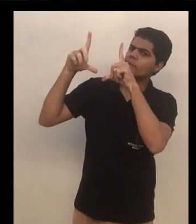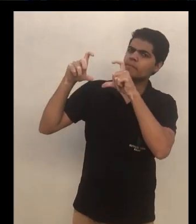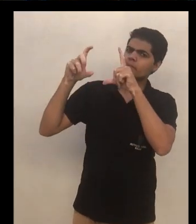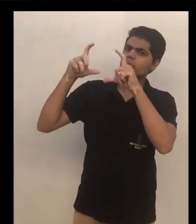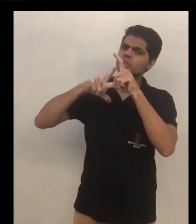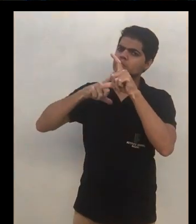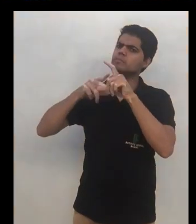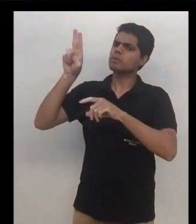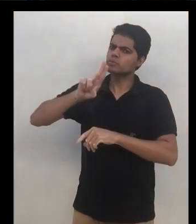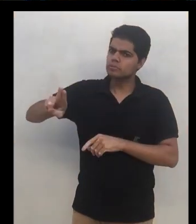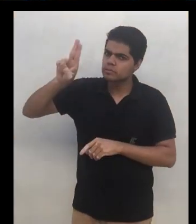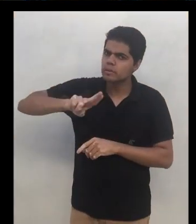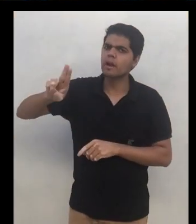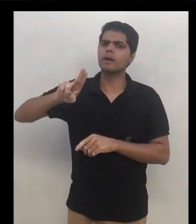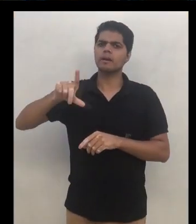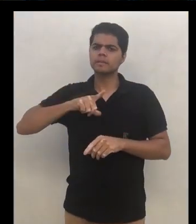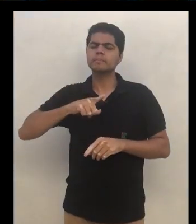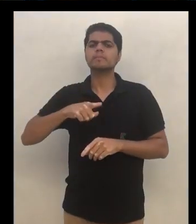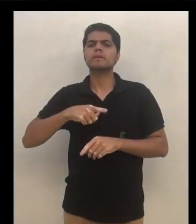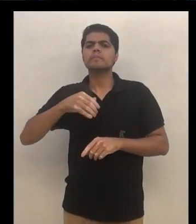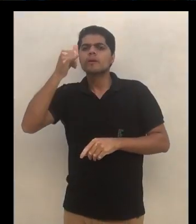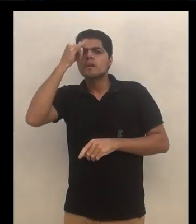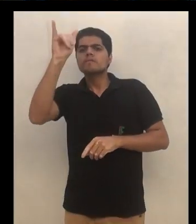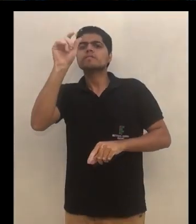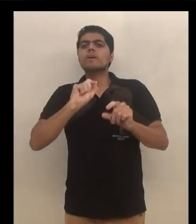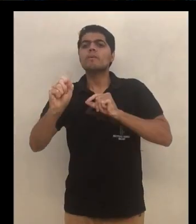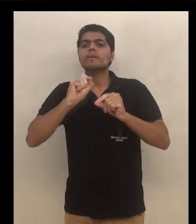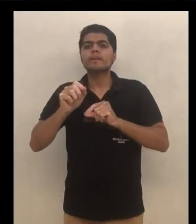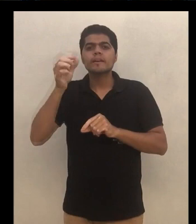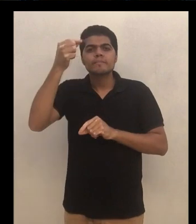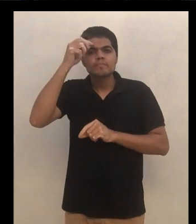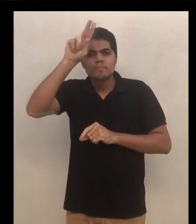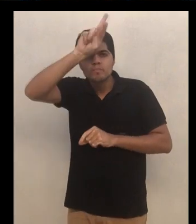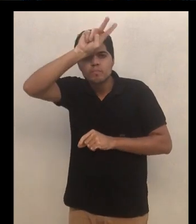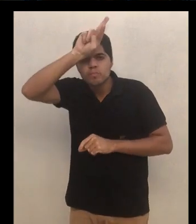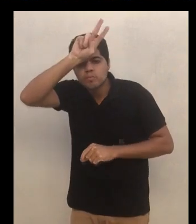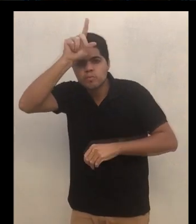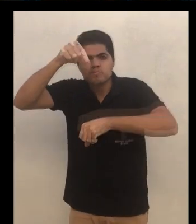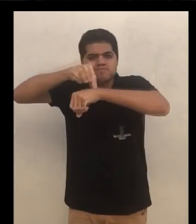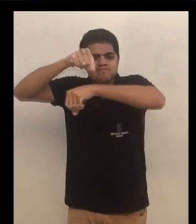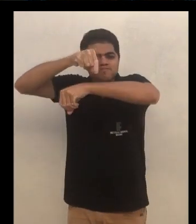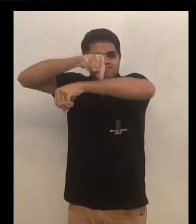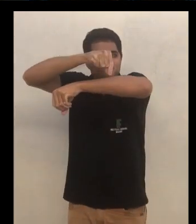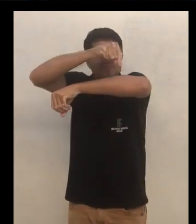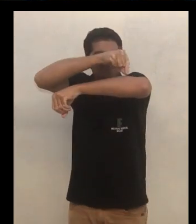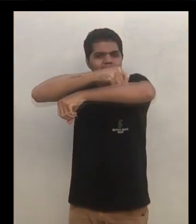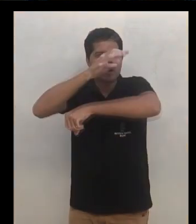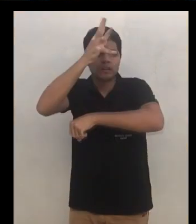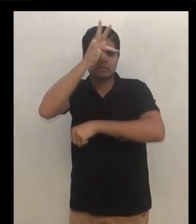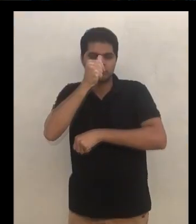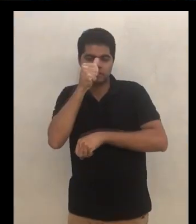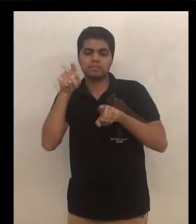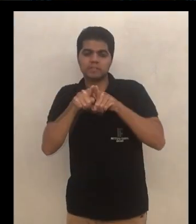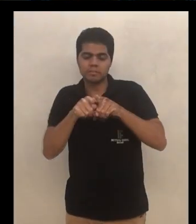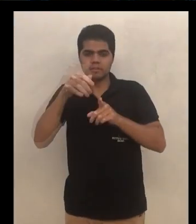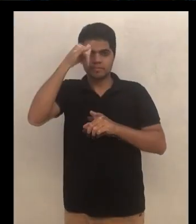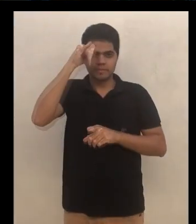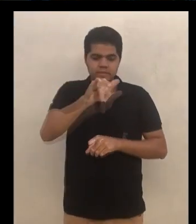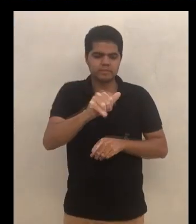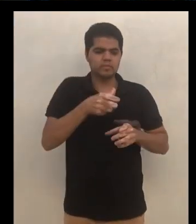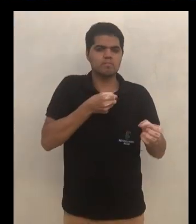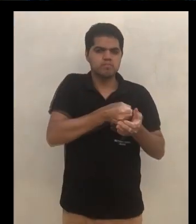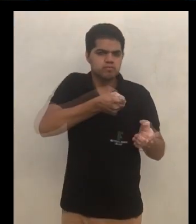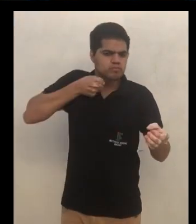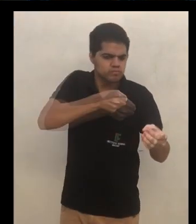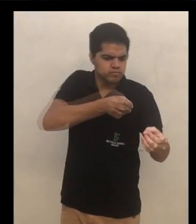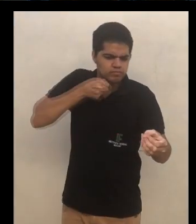fitoterápico em prevenção do piolho. Você pode fazer o extrato dela e estar pulverizando nas instalações e também nas